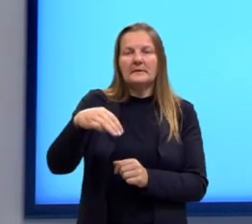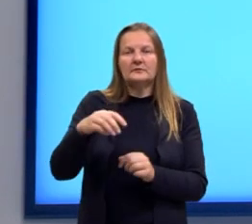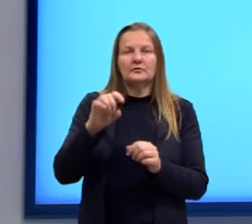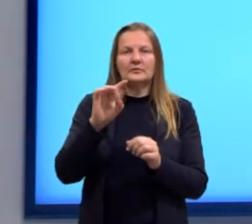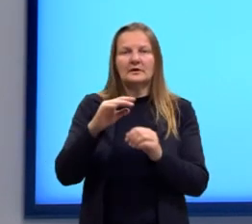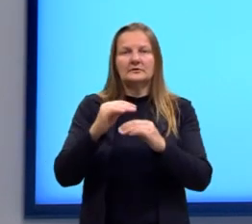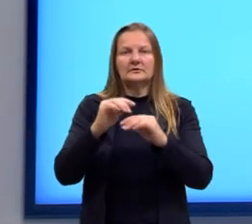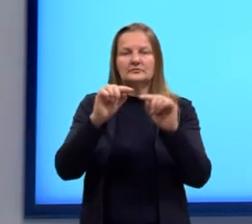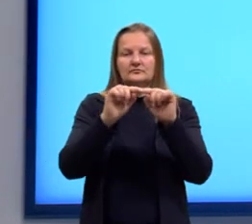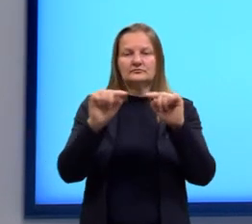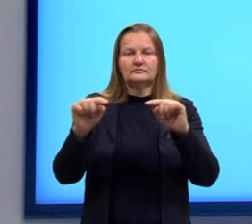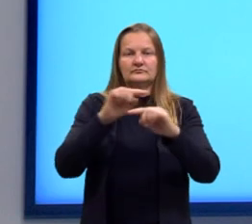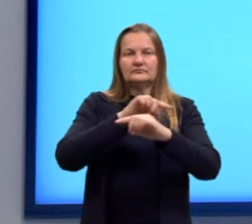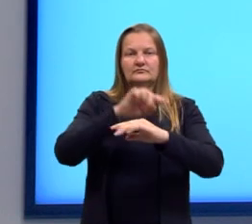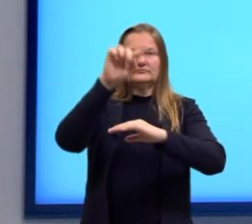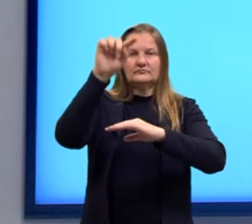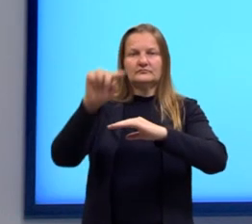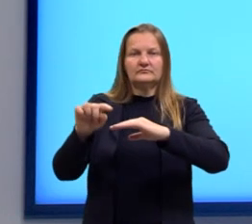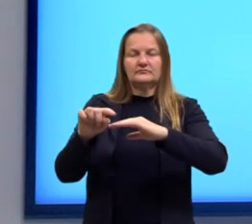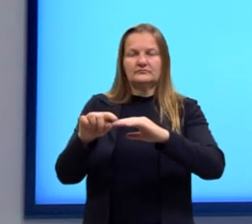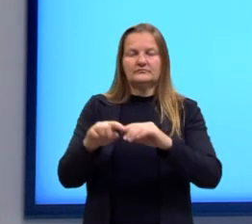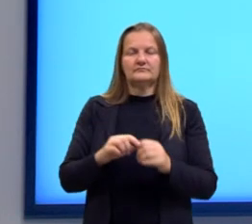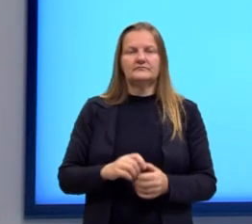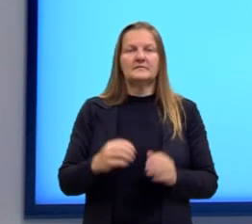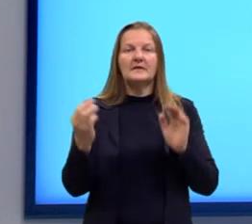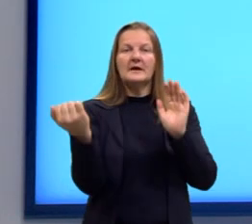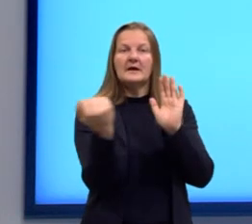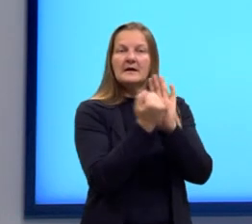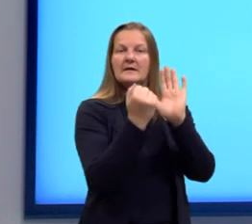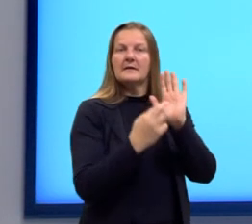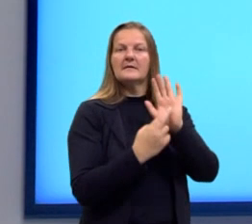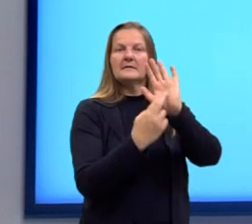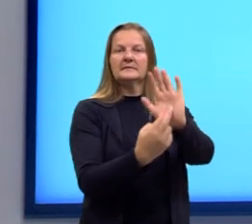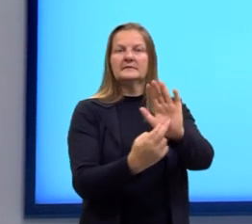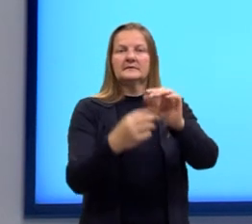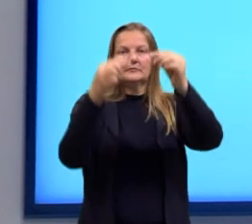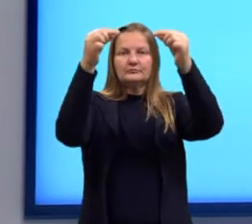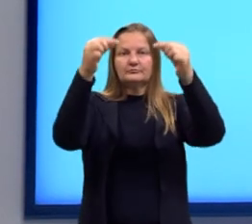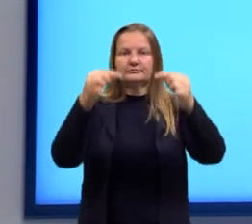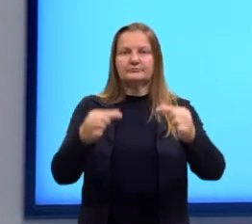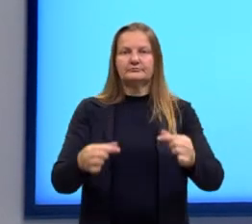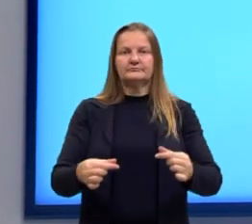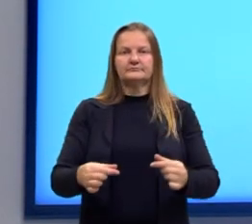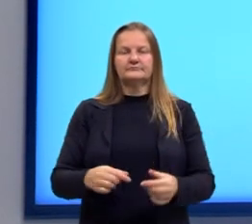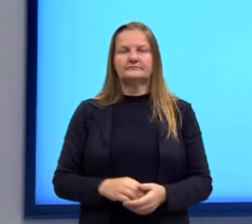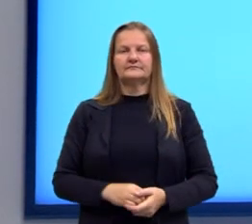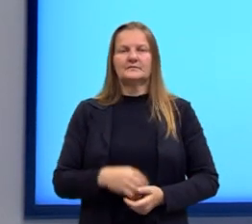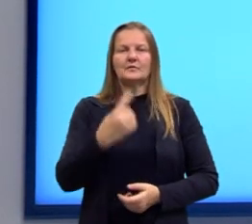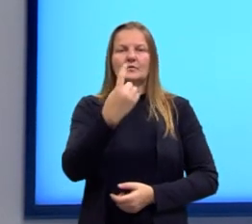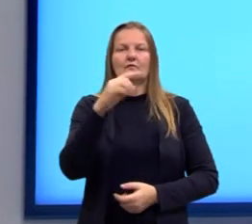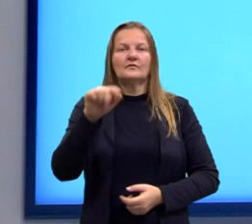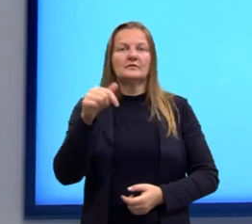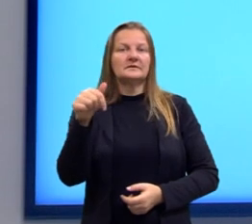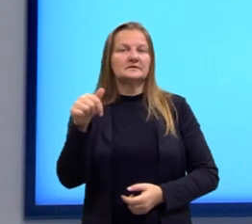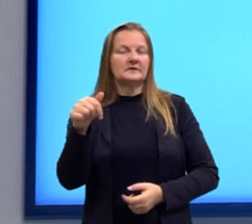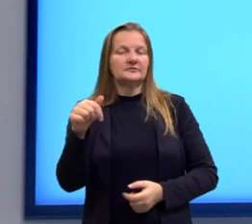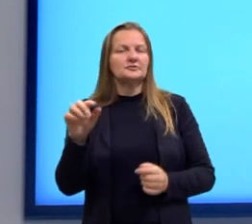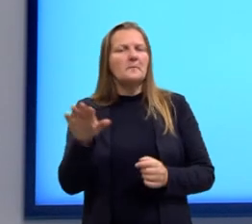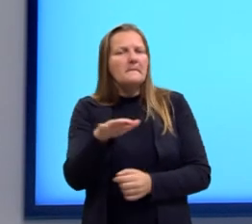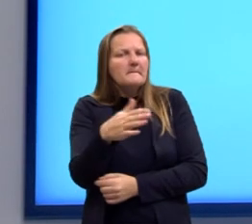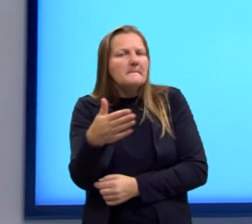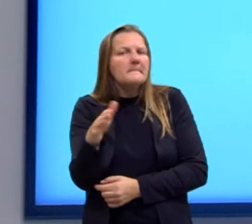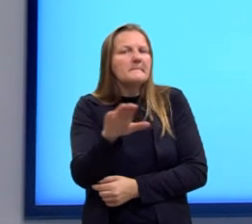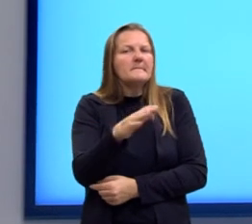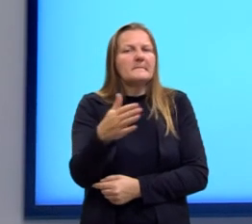de cada lado do triângulo que representa a placa a questão ainda diz para utilizarmos 1,7 como valor